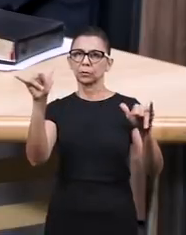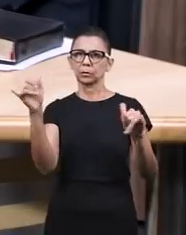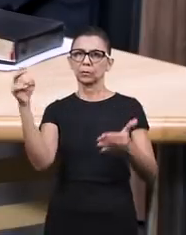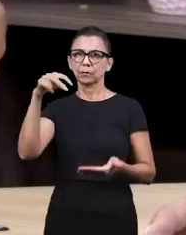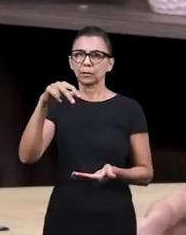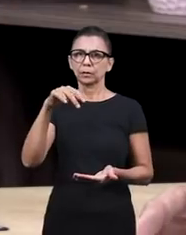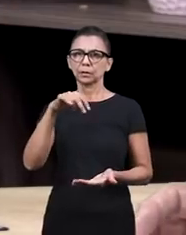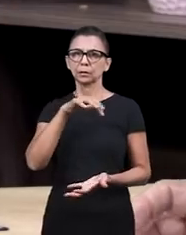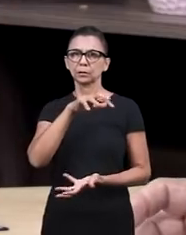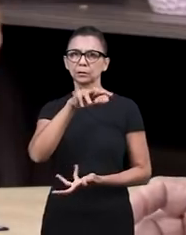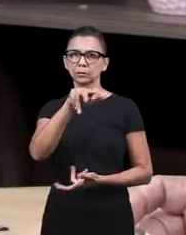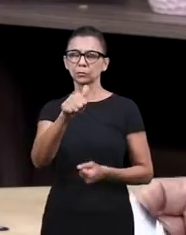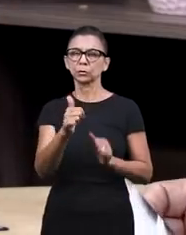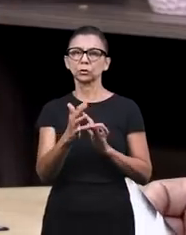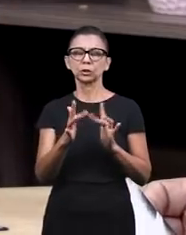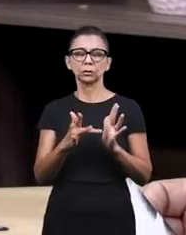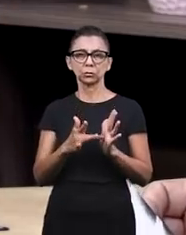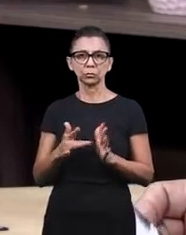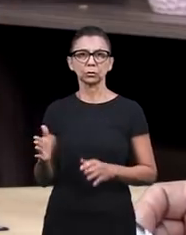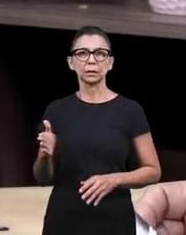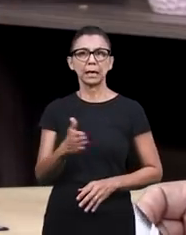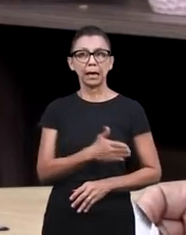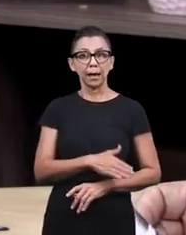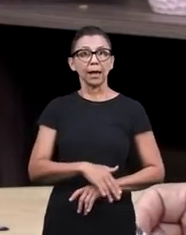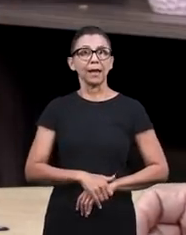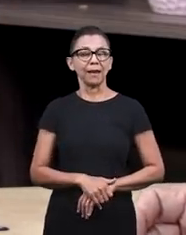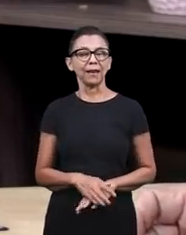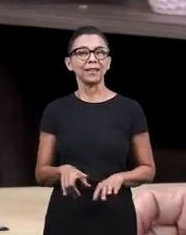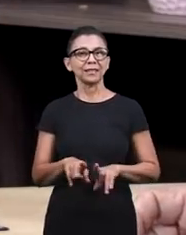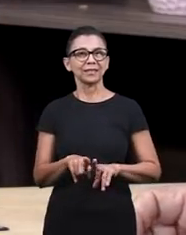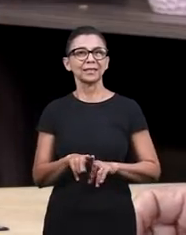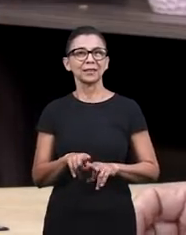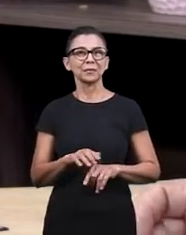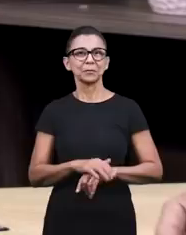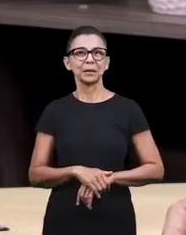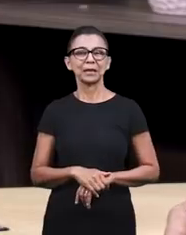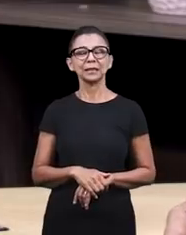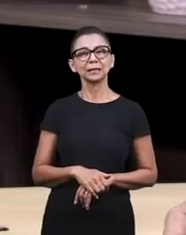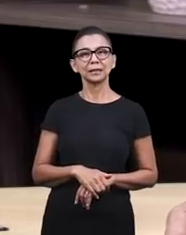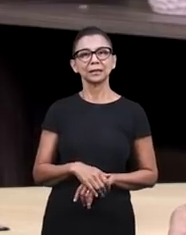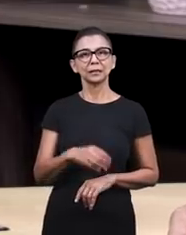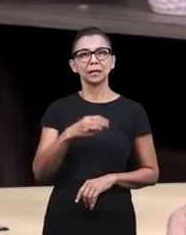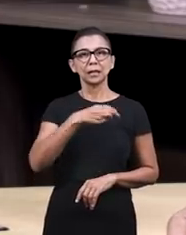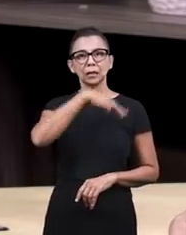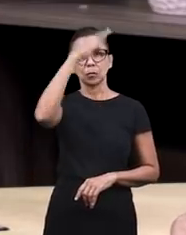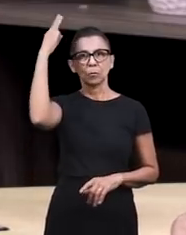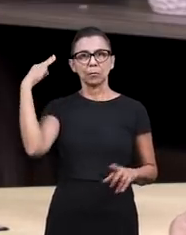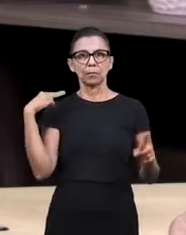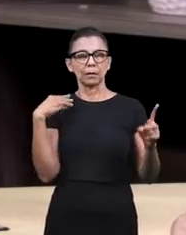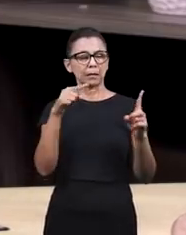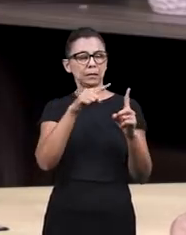no encontro de Maria com Isabel ali, houve um reflexo disso, Sim. Do ventre